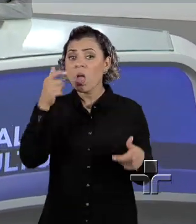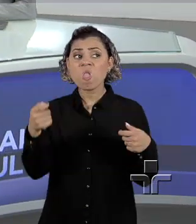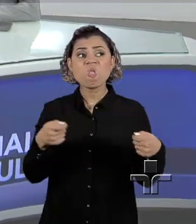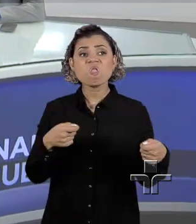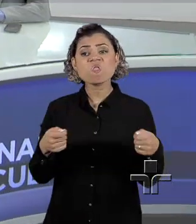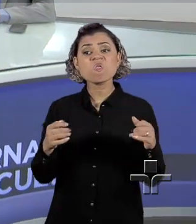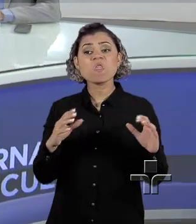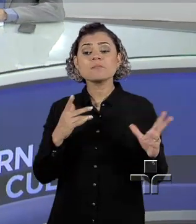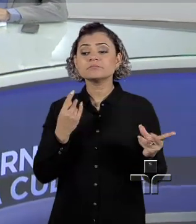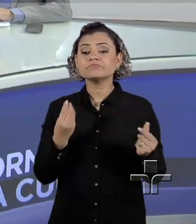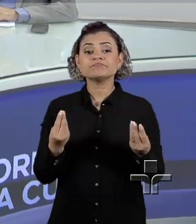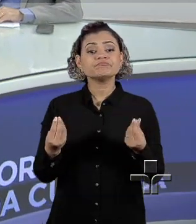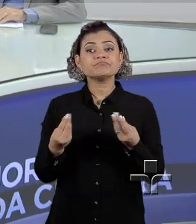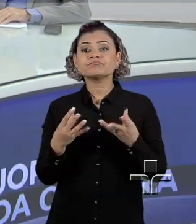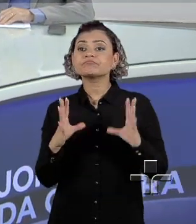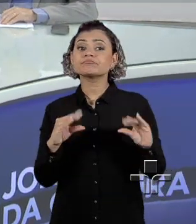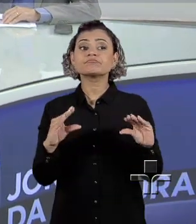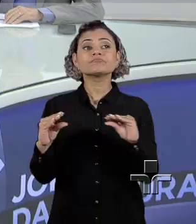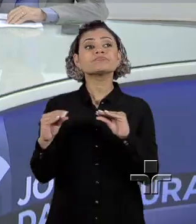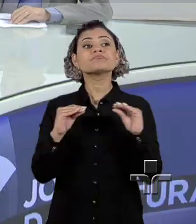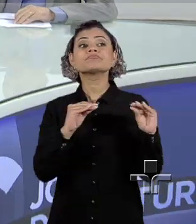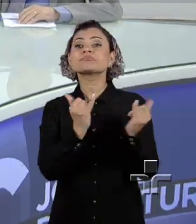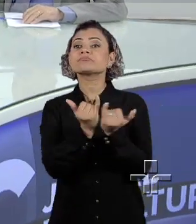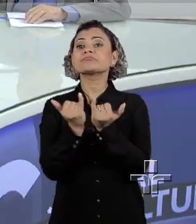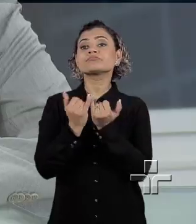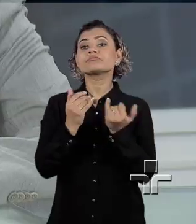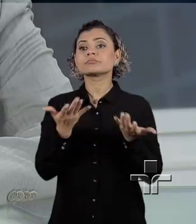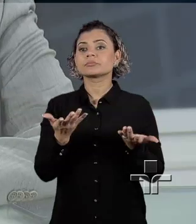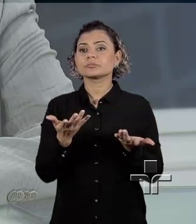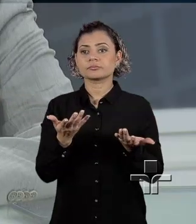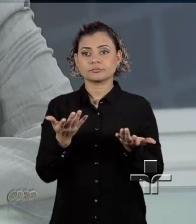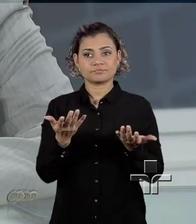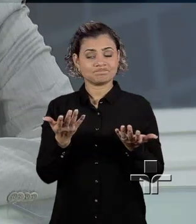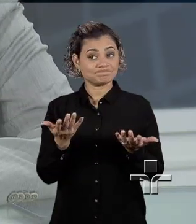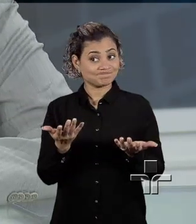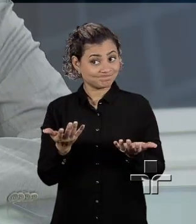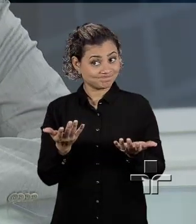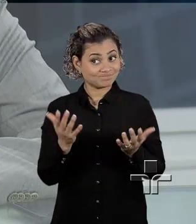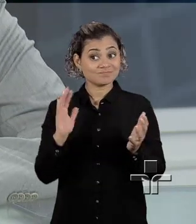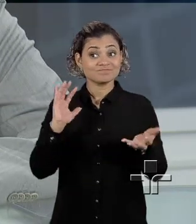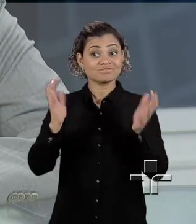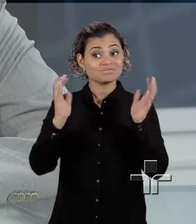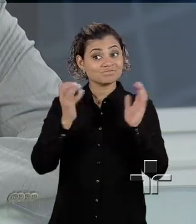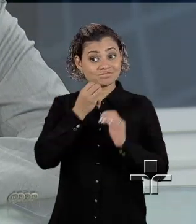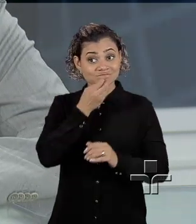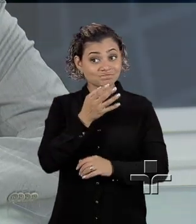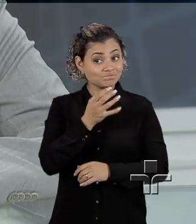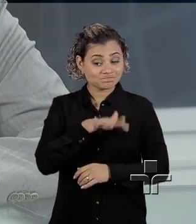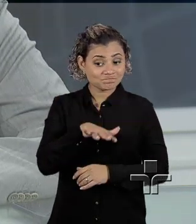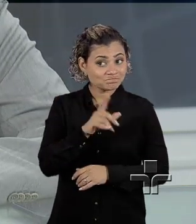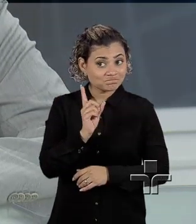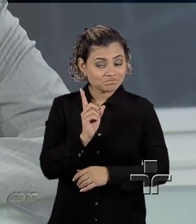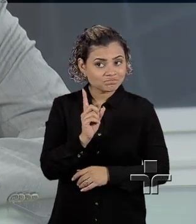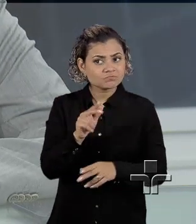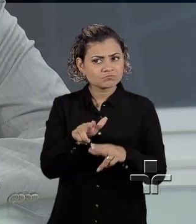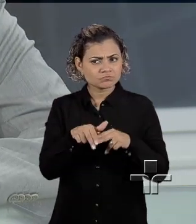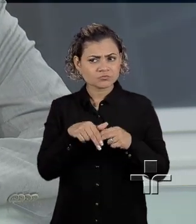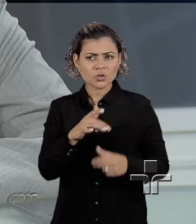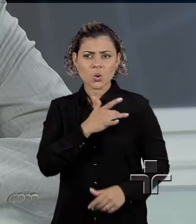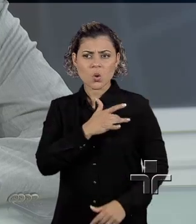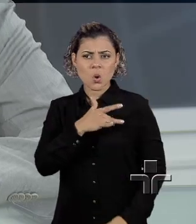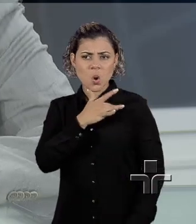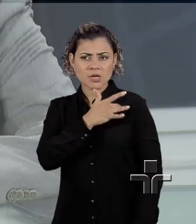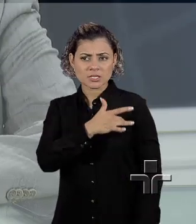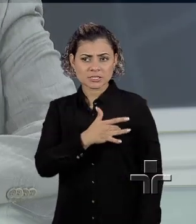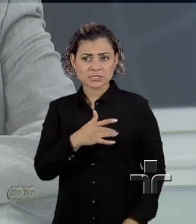no âmago, no espírito do governo. Segunda questão. O ministro Onyx Lorenzoni estaria perdendo muito prestígio